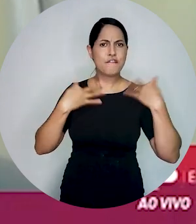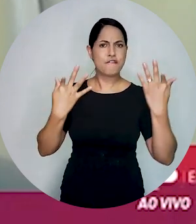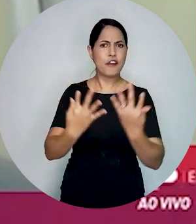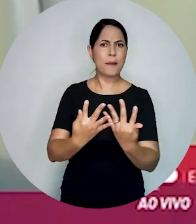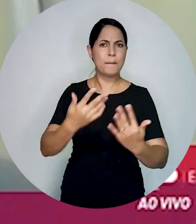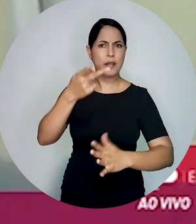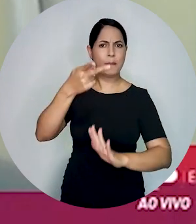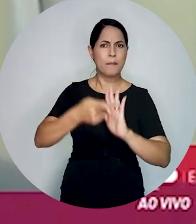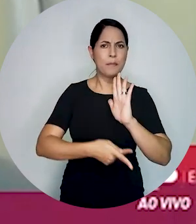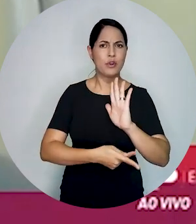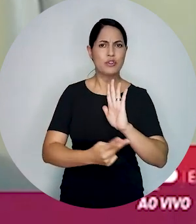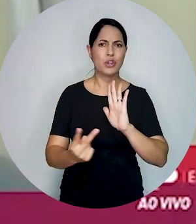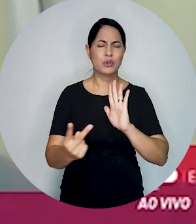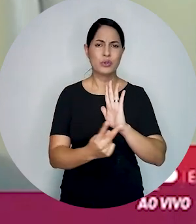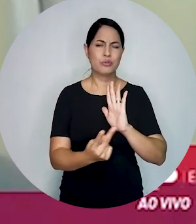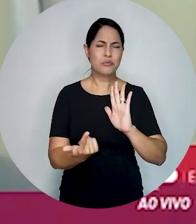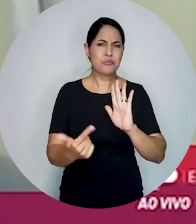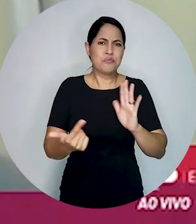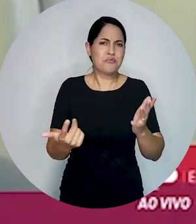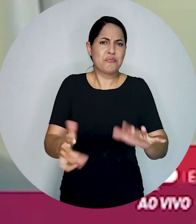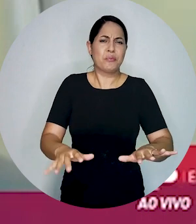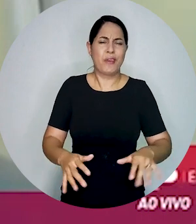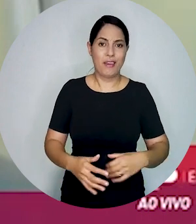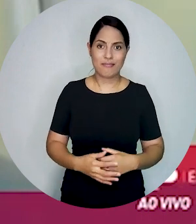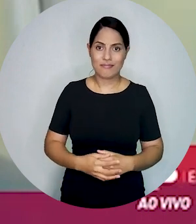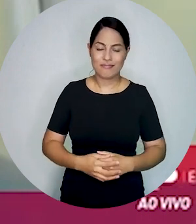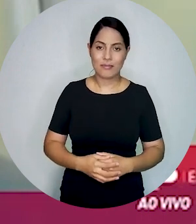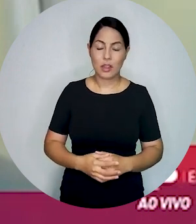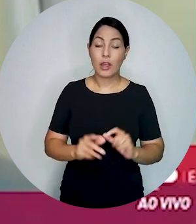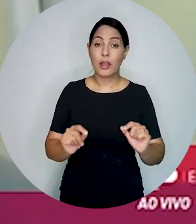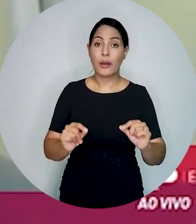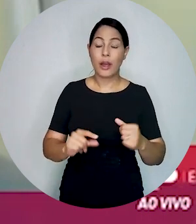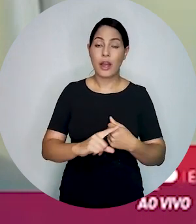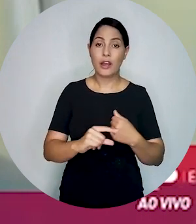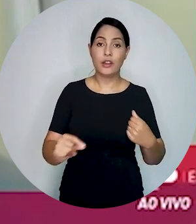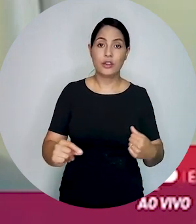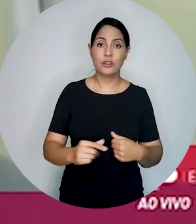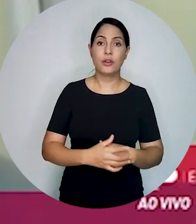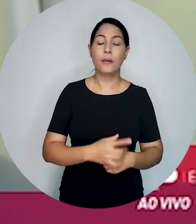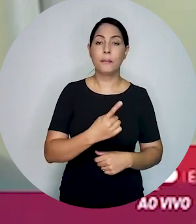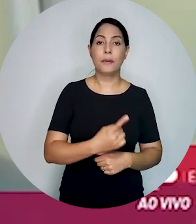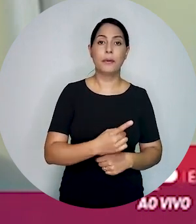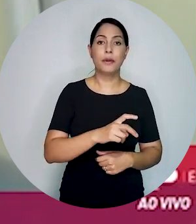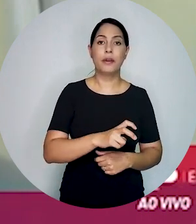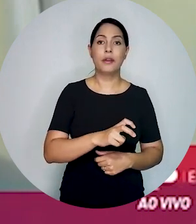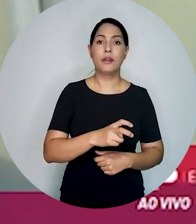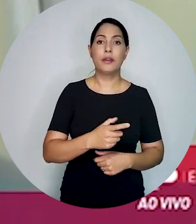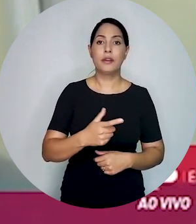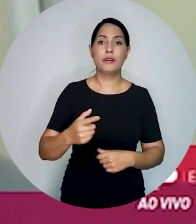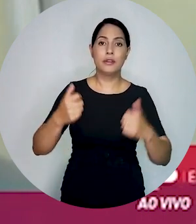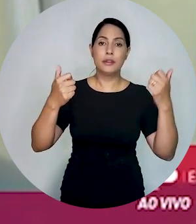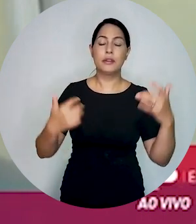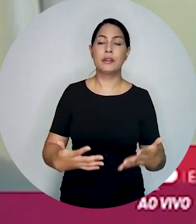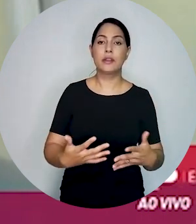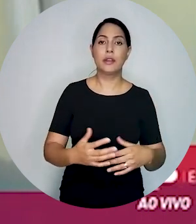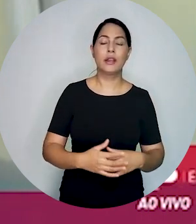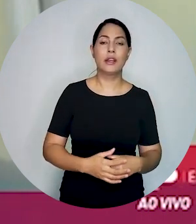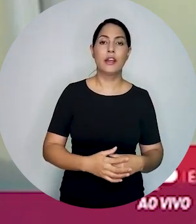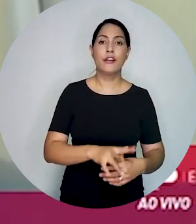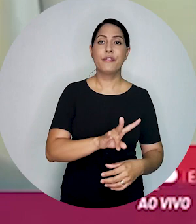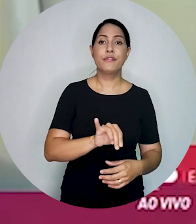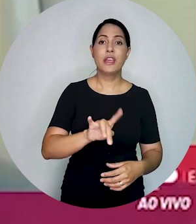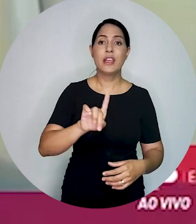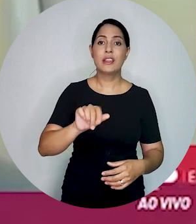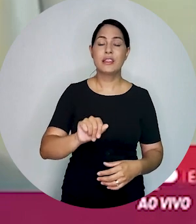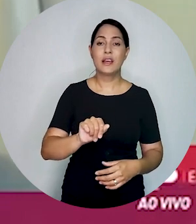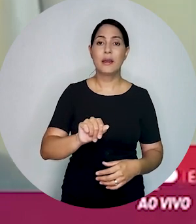de família a dois, Aquilo que o artigo 1511 do Código Civil chama comunhão plena de vida. Essa expressão comunhão plena